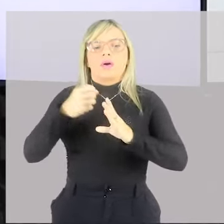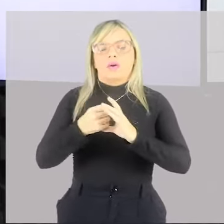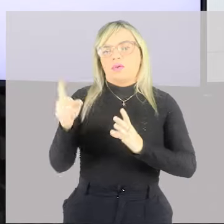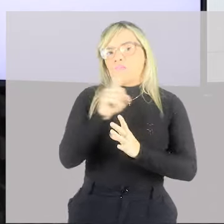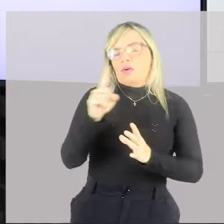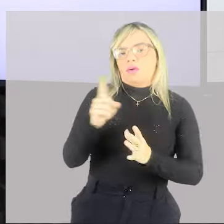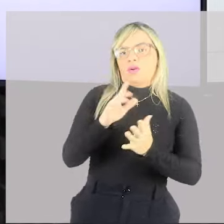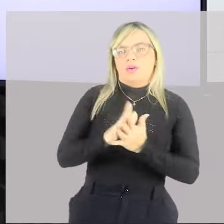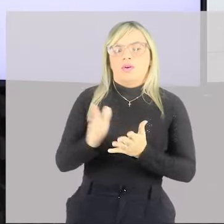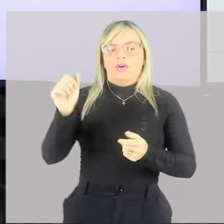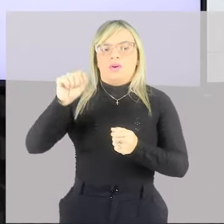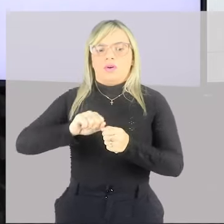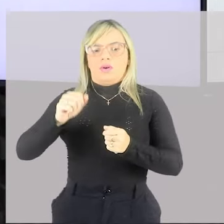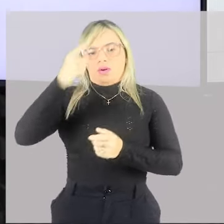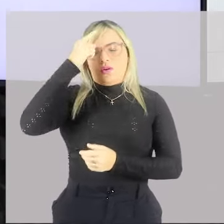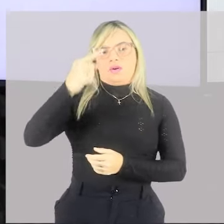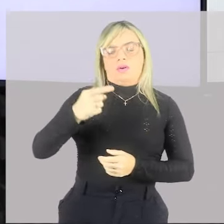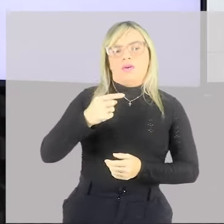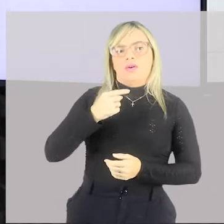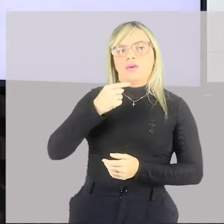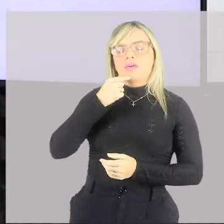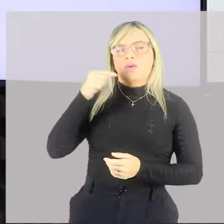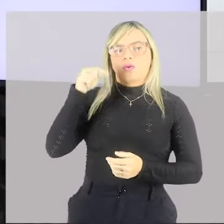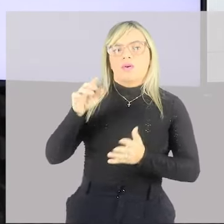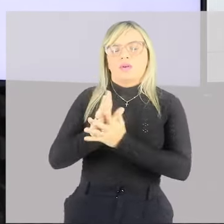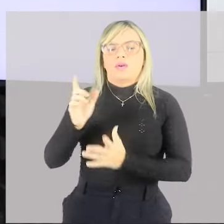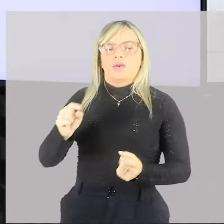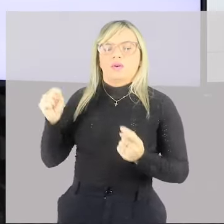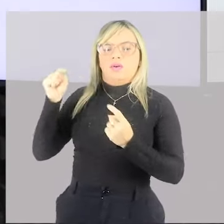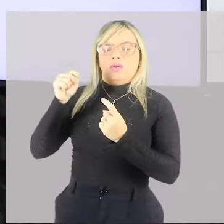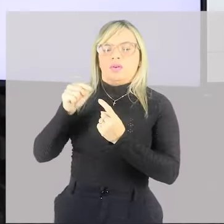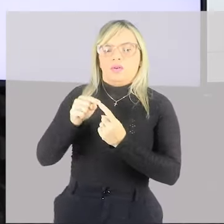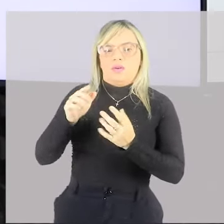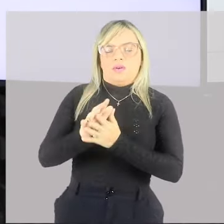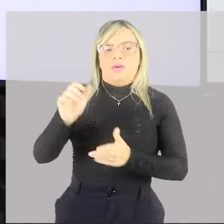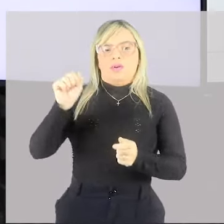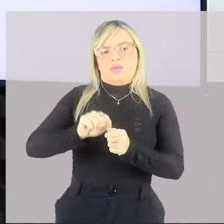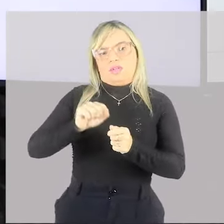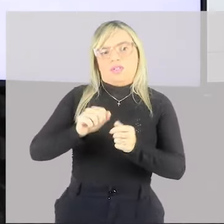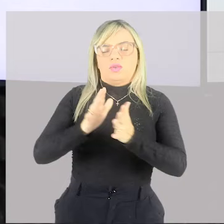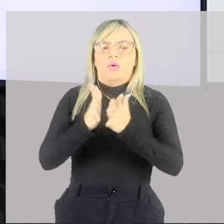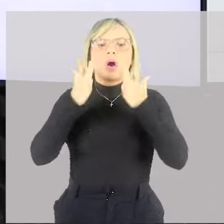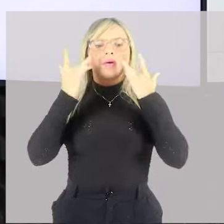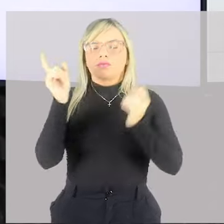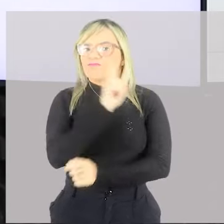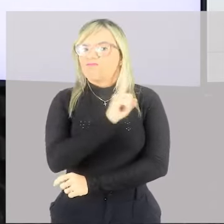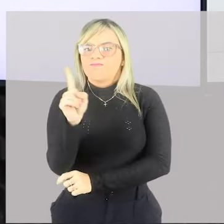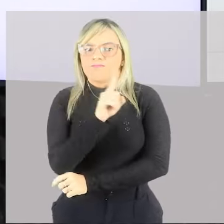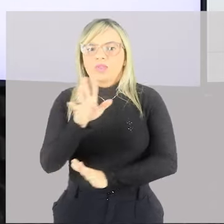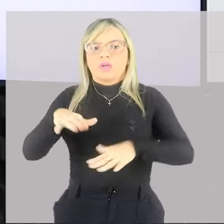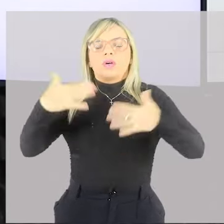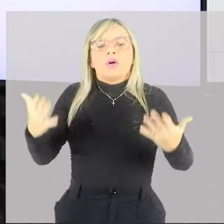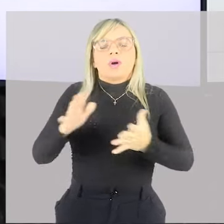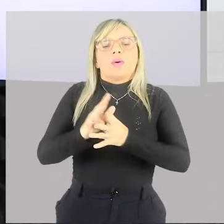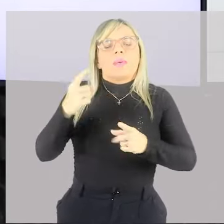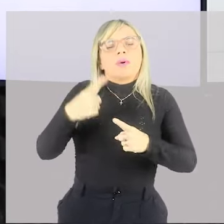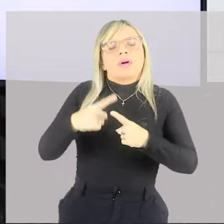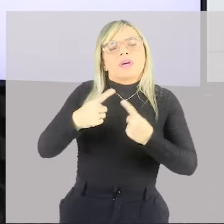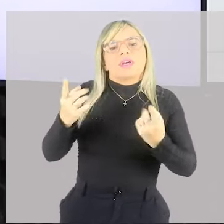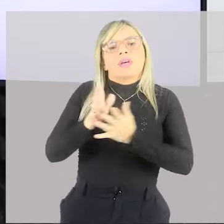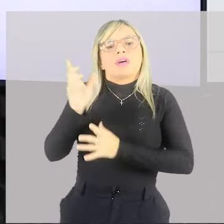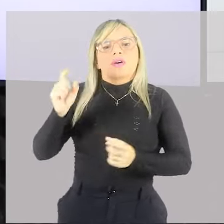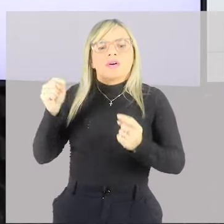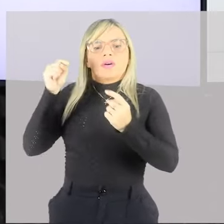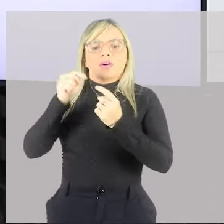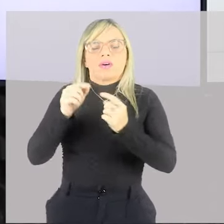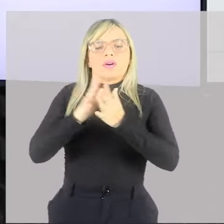produzia imagens com esse com esse intuito dizer estou fazendo arte Então mas para que servia essa imagem é